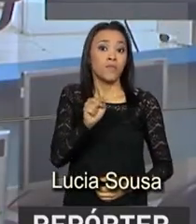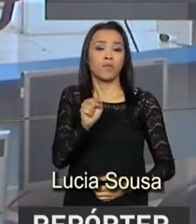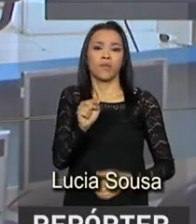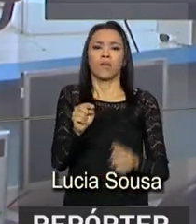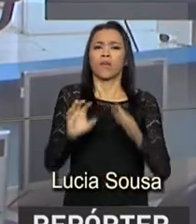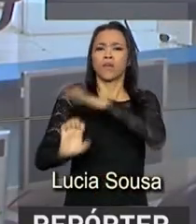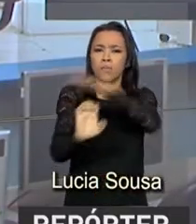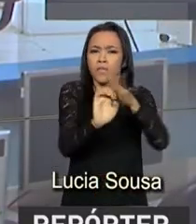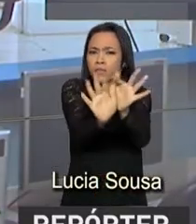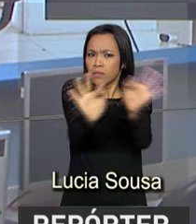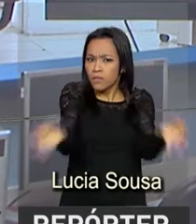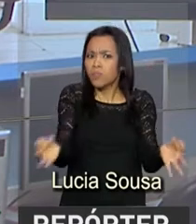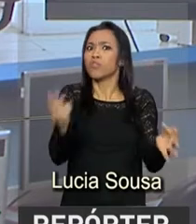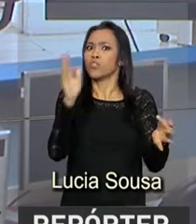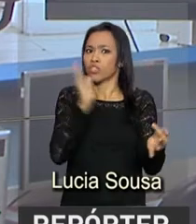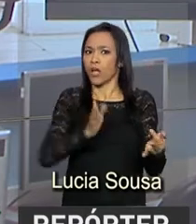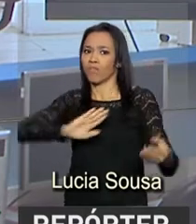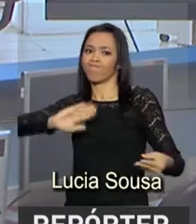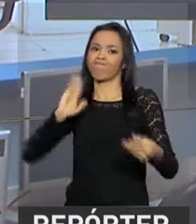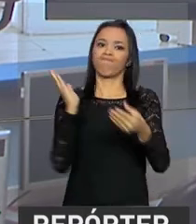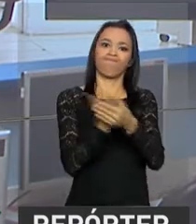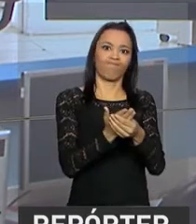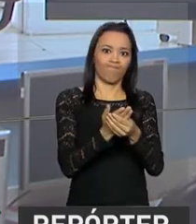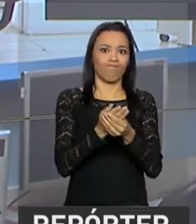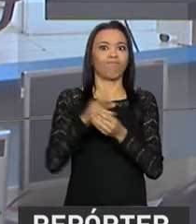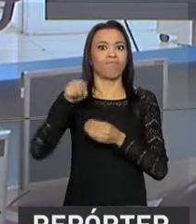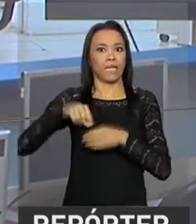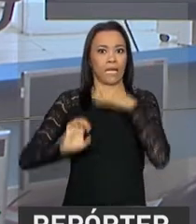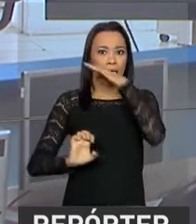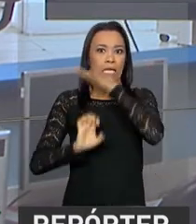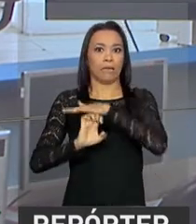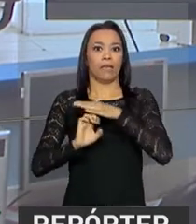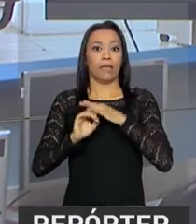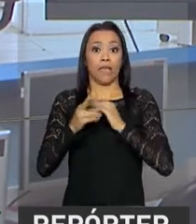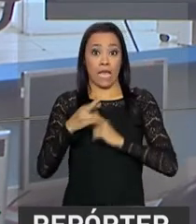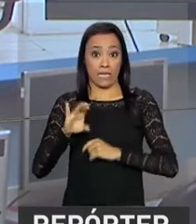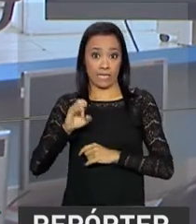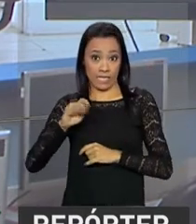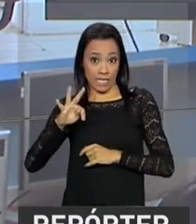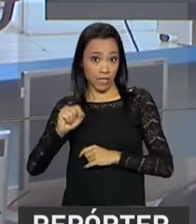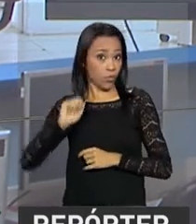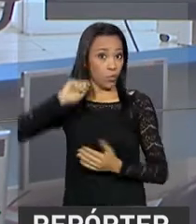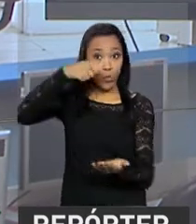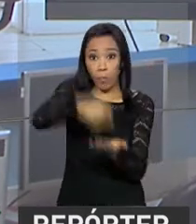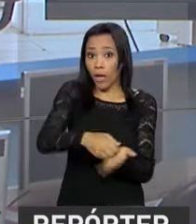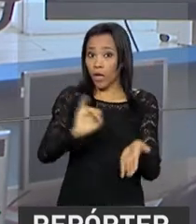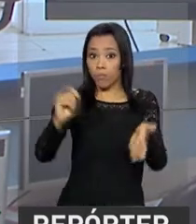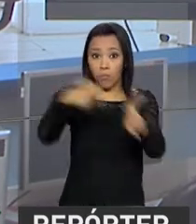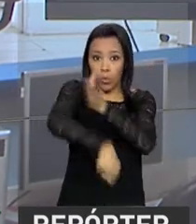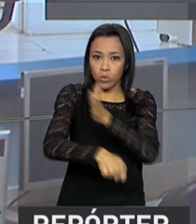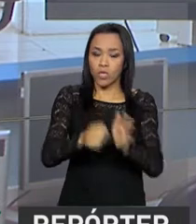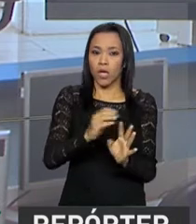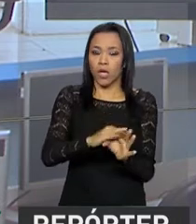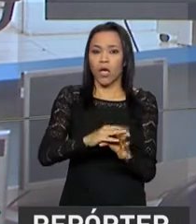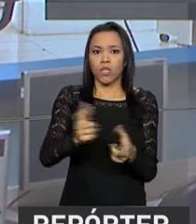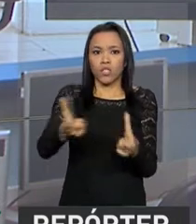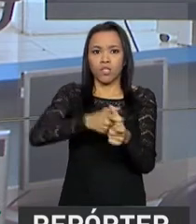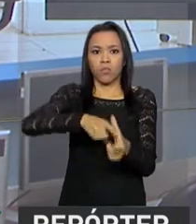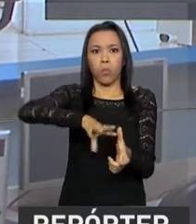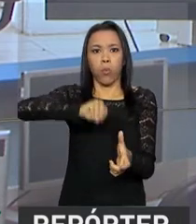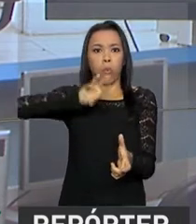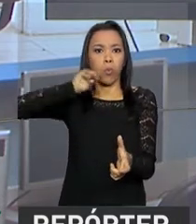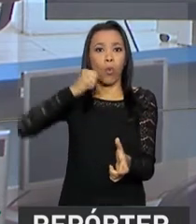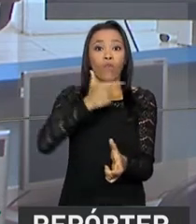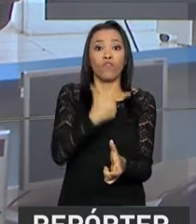empresas foram notificadas pela receita federal por não pagarem o imposto simples nacional as dívidas somam mais de 21 bilhões de